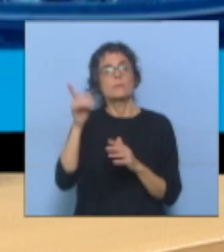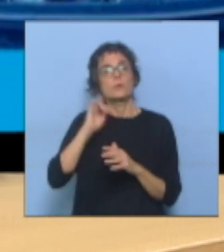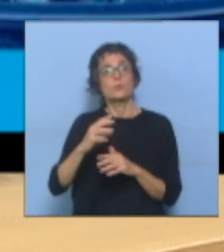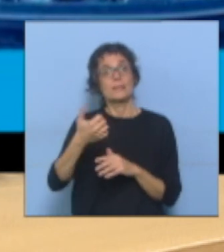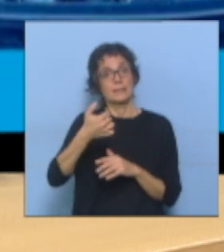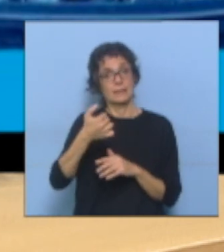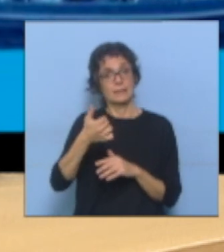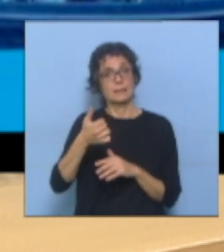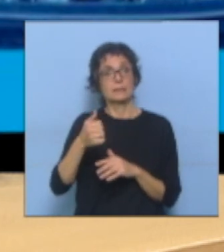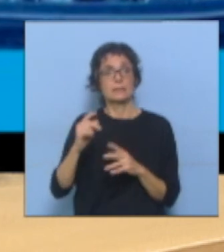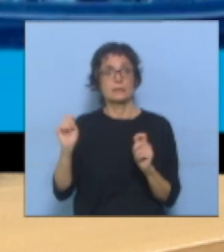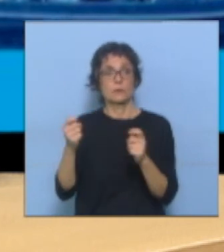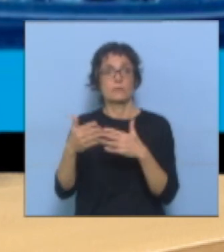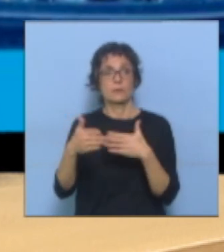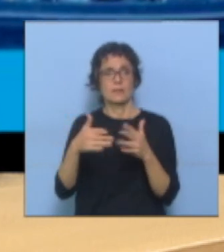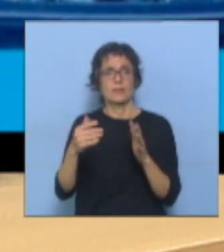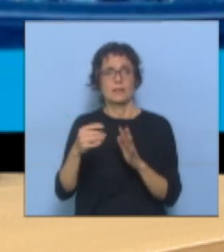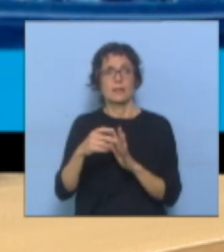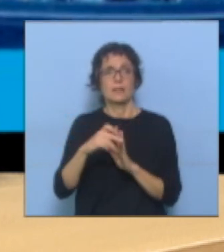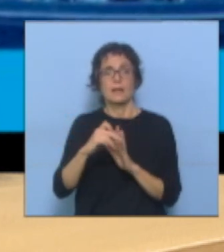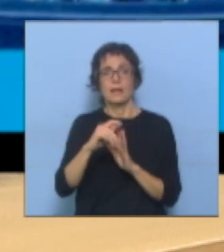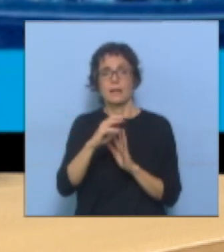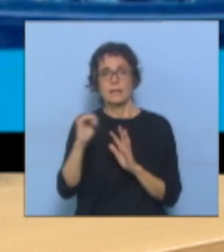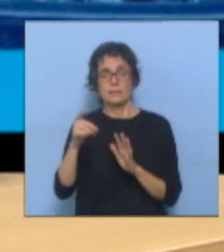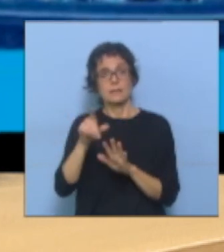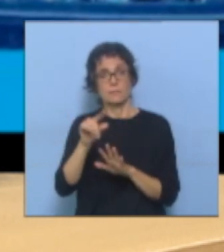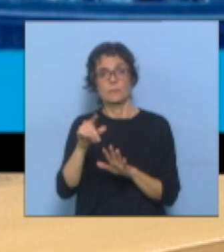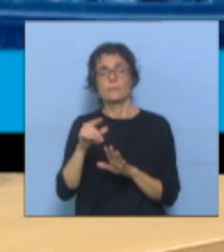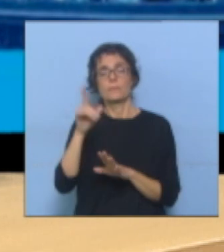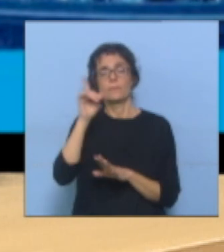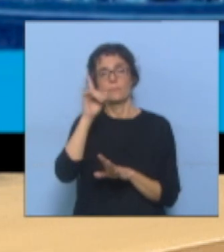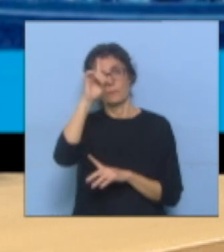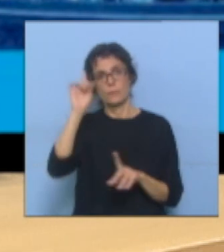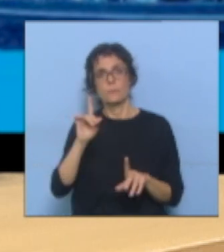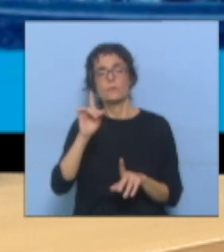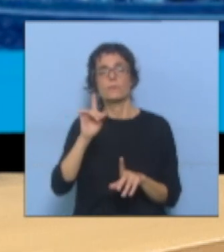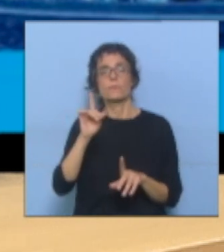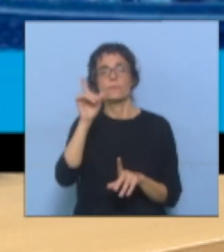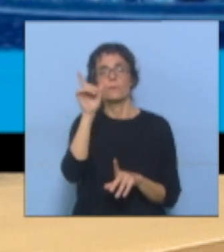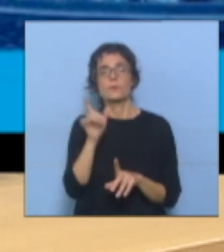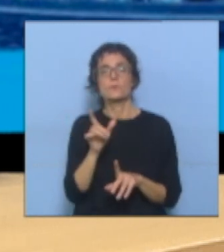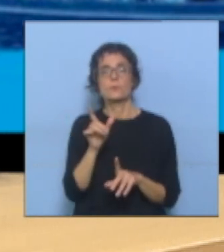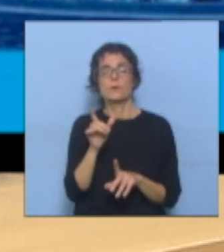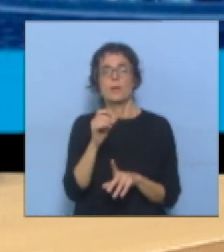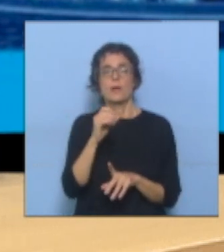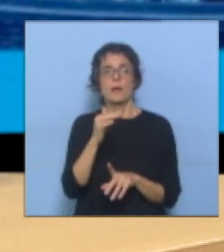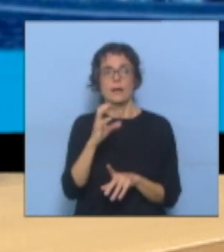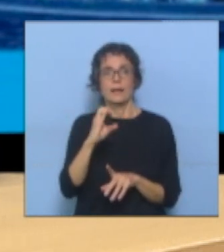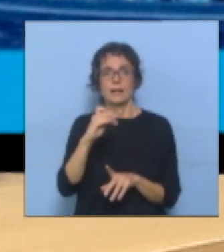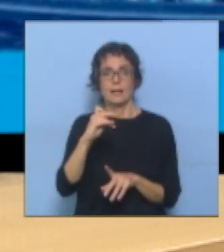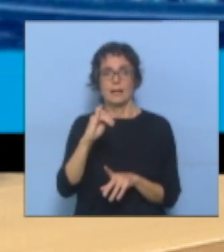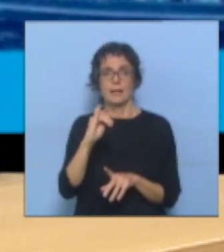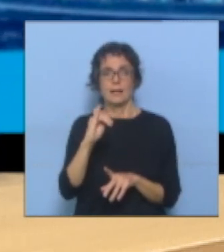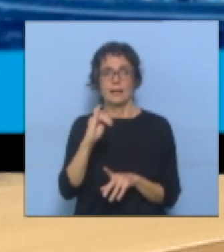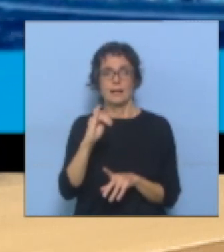Francisco na AES também, pela professora Fátima Carioca, e que vai basicamente